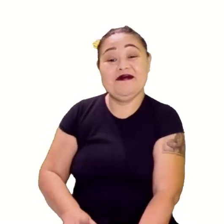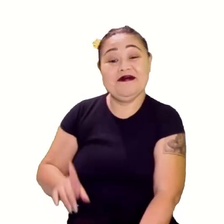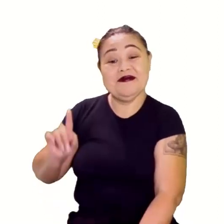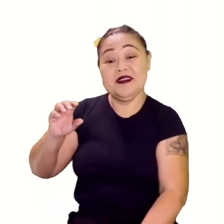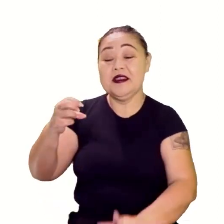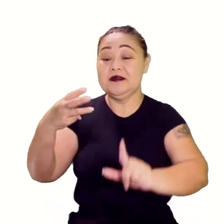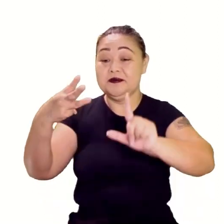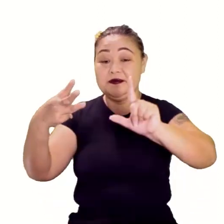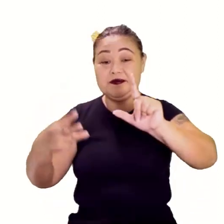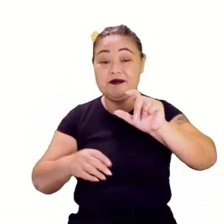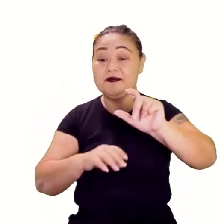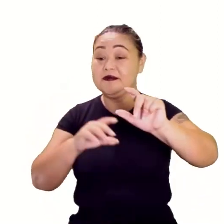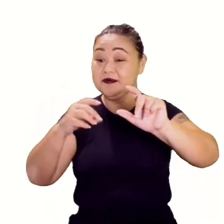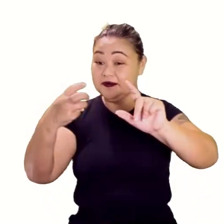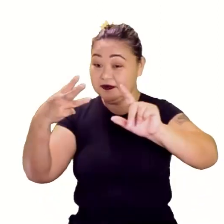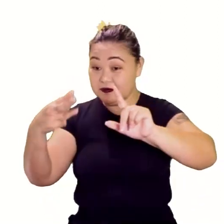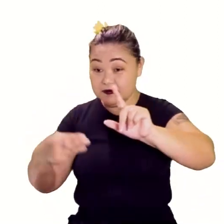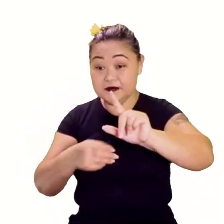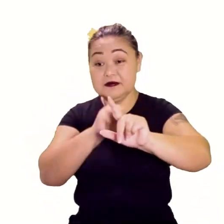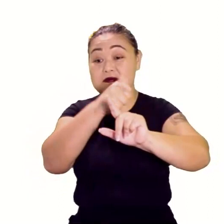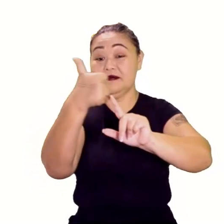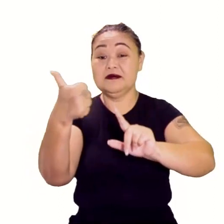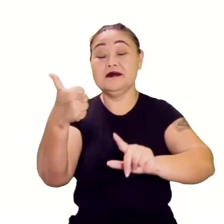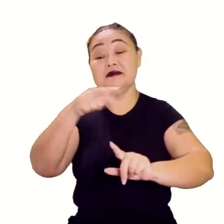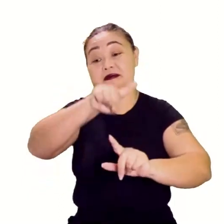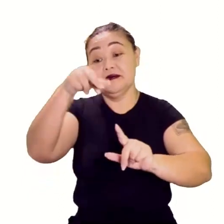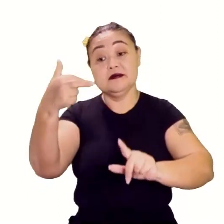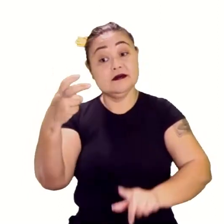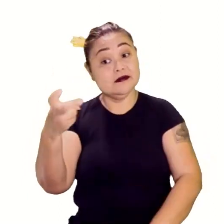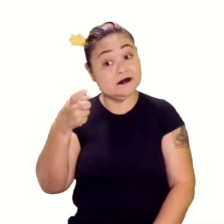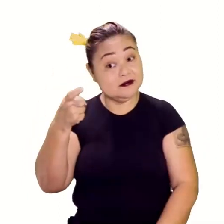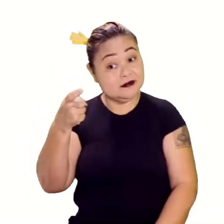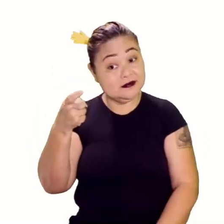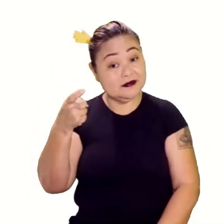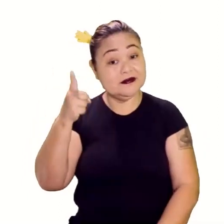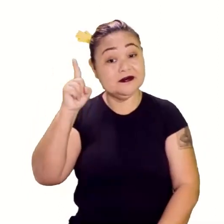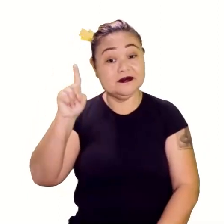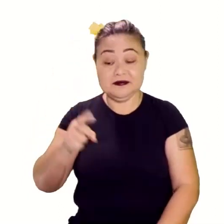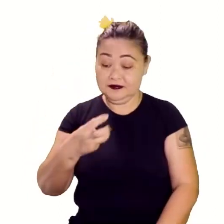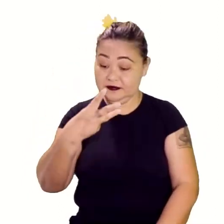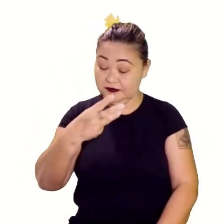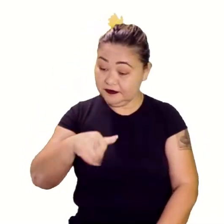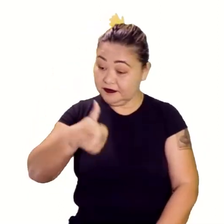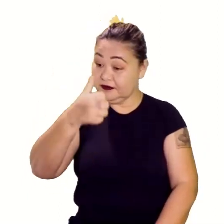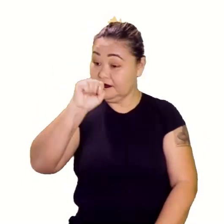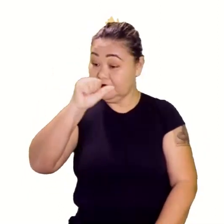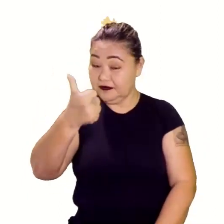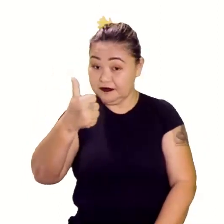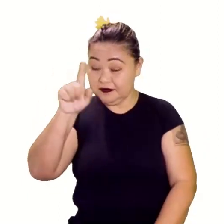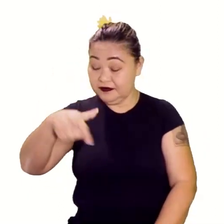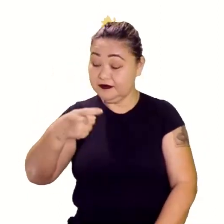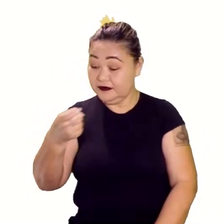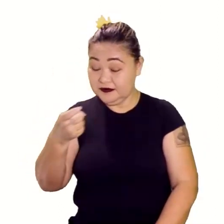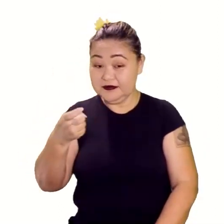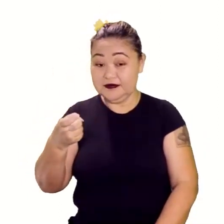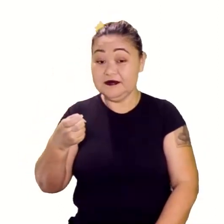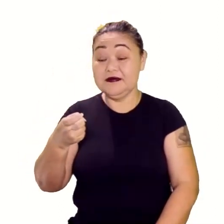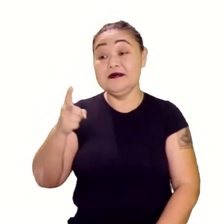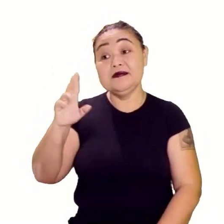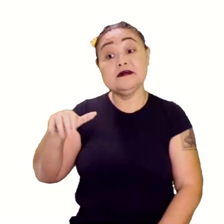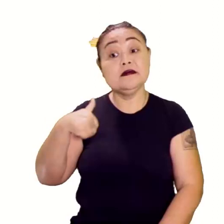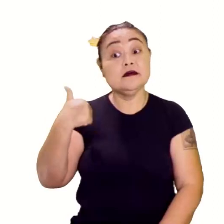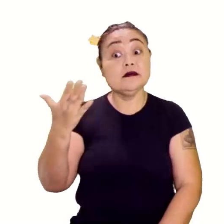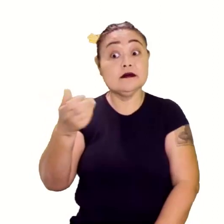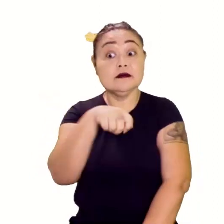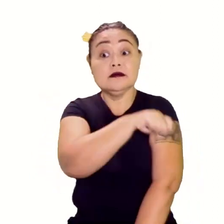Esse elevado a esse tem que ser igual a Esse, certo? certo. 3 elevado a 81 tem que ser igual a x? X. E